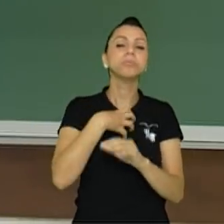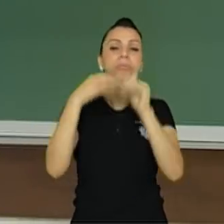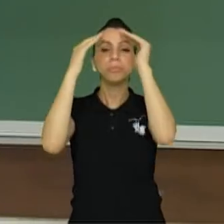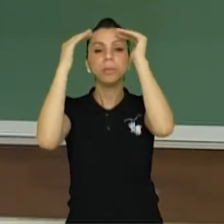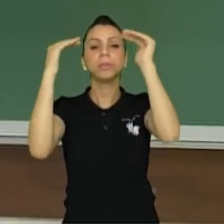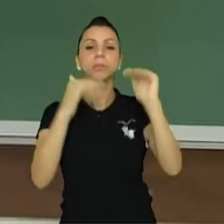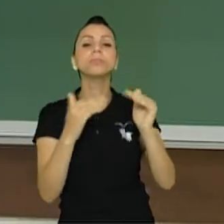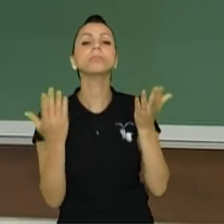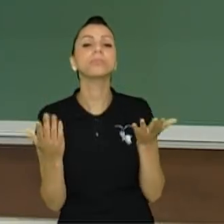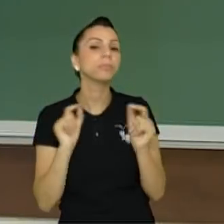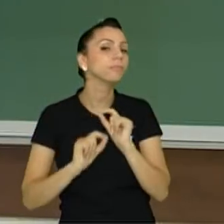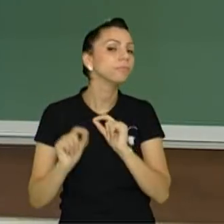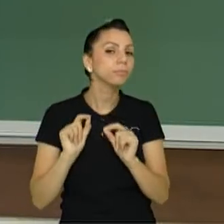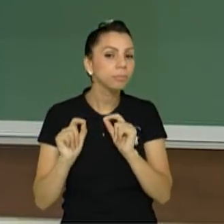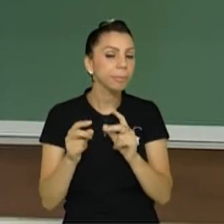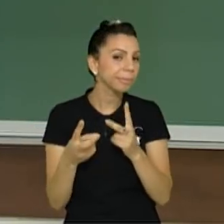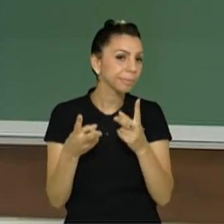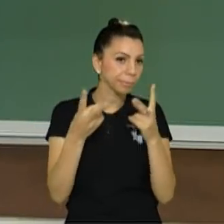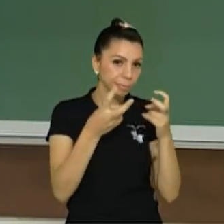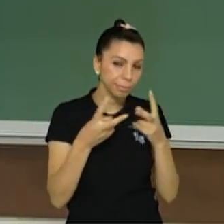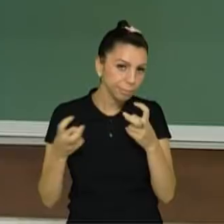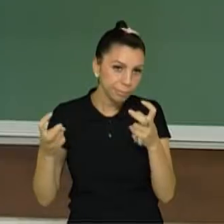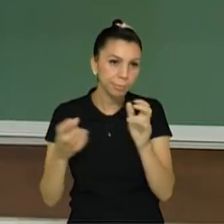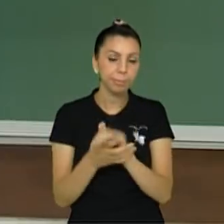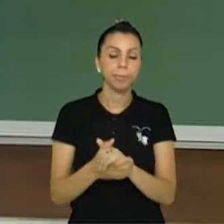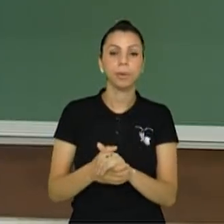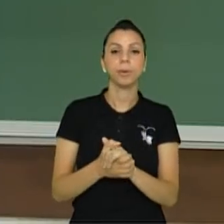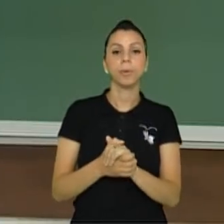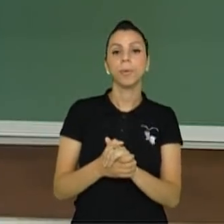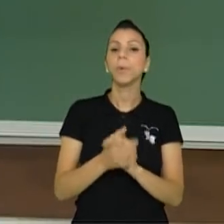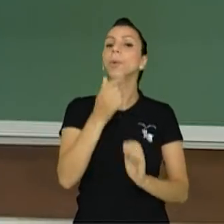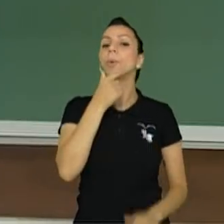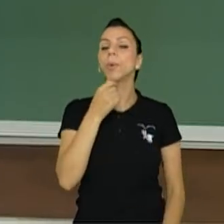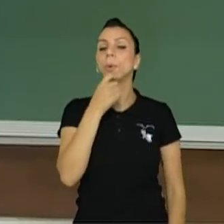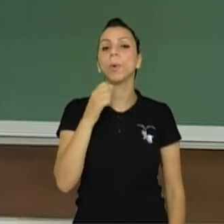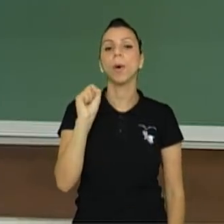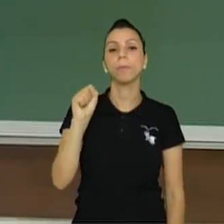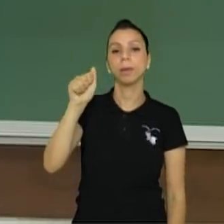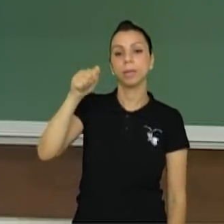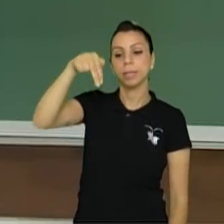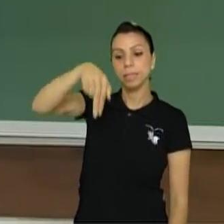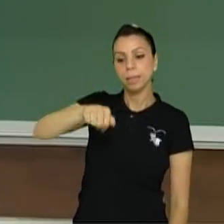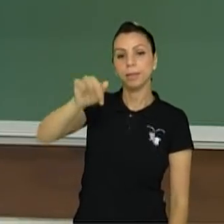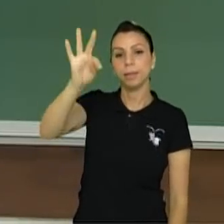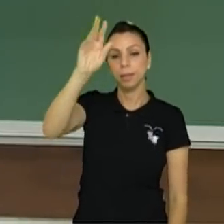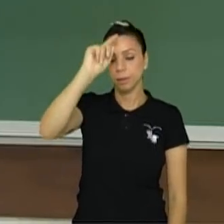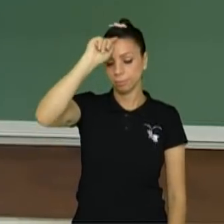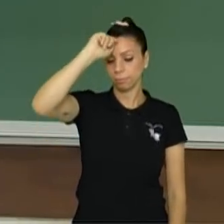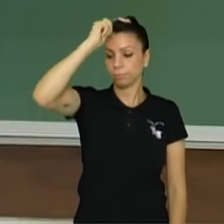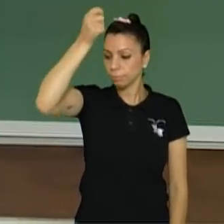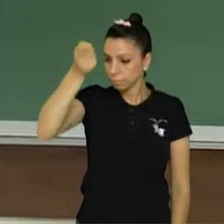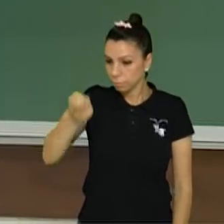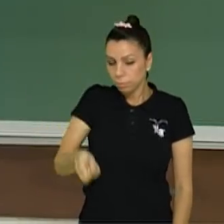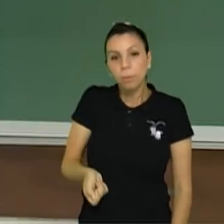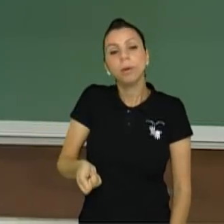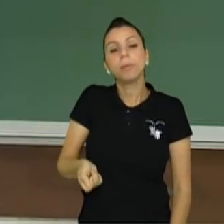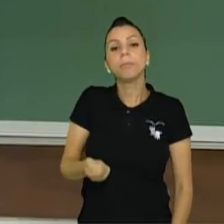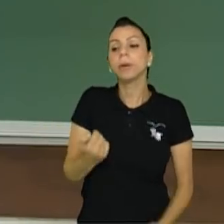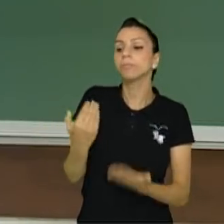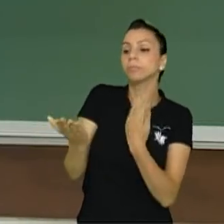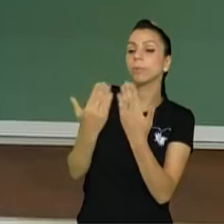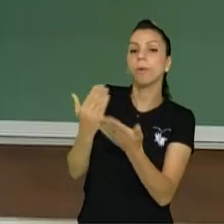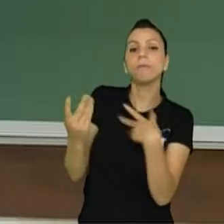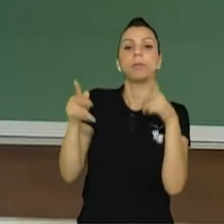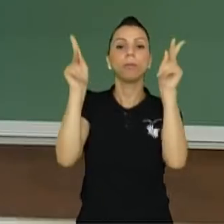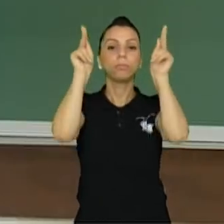esse? Olha só, perceba que o Santana, ele tirou o chapéu para poder conversar com o